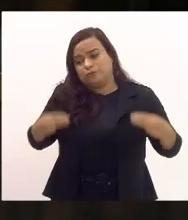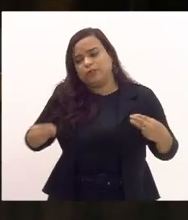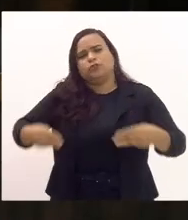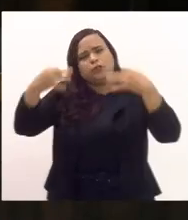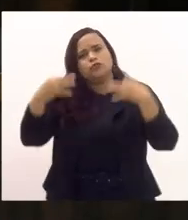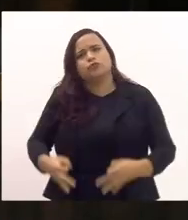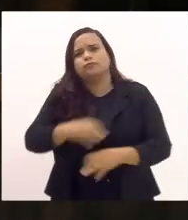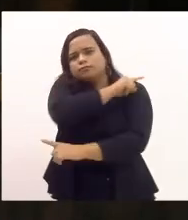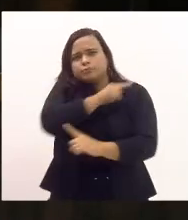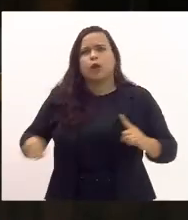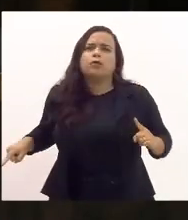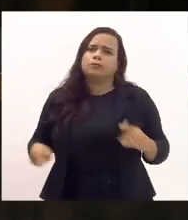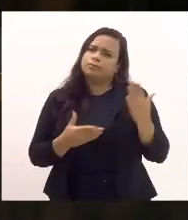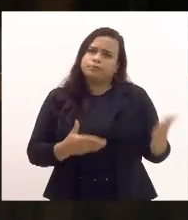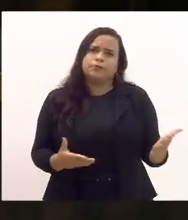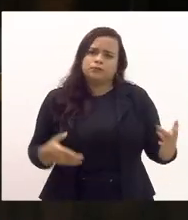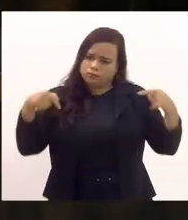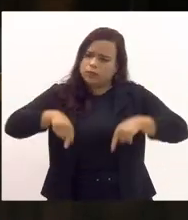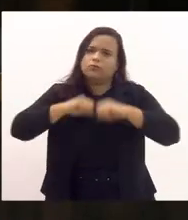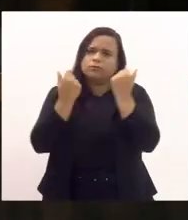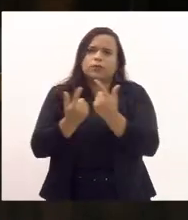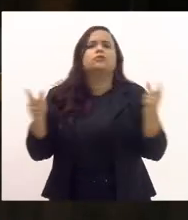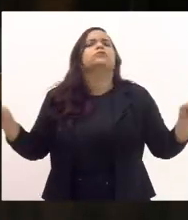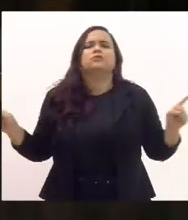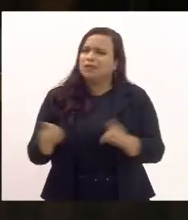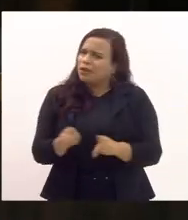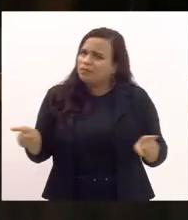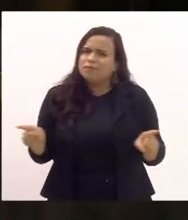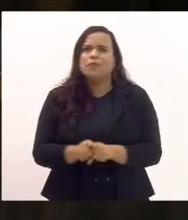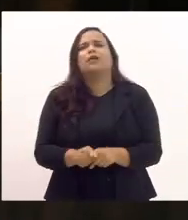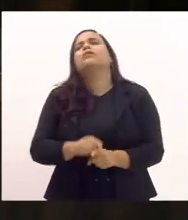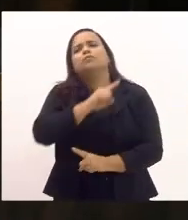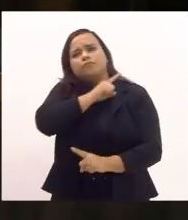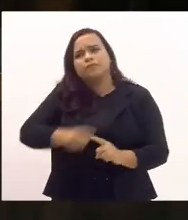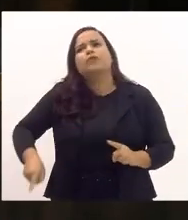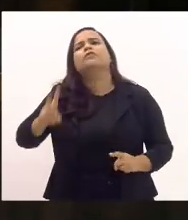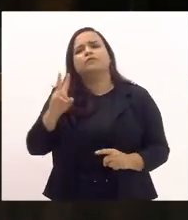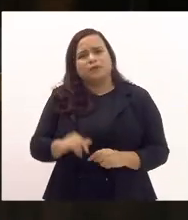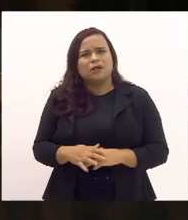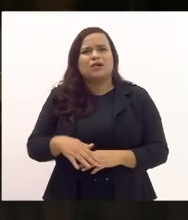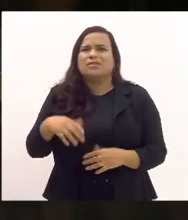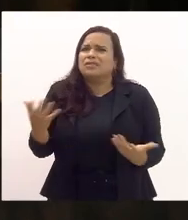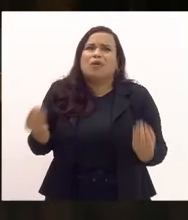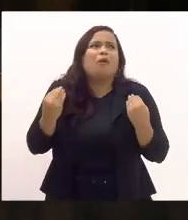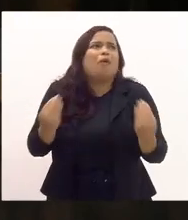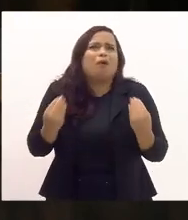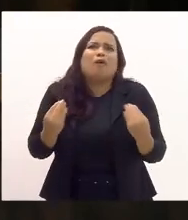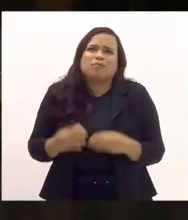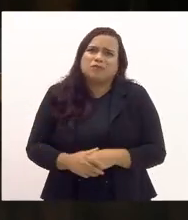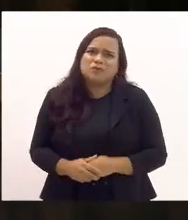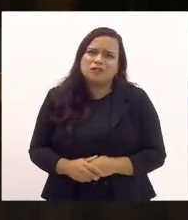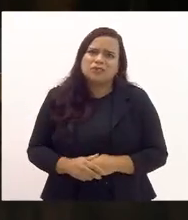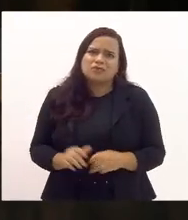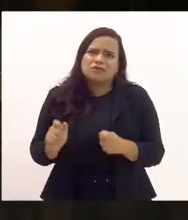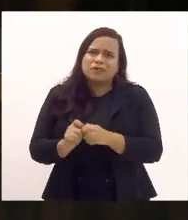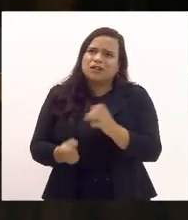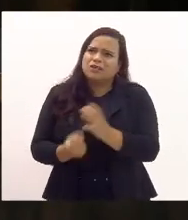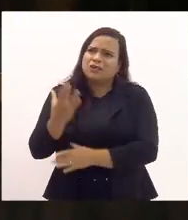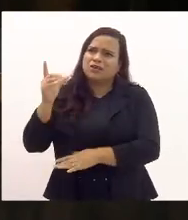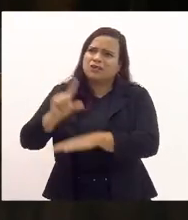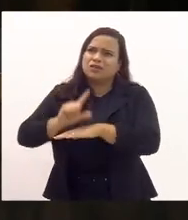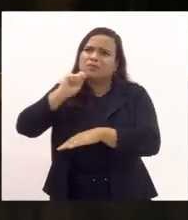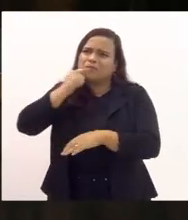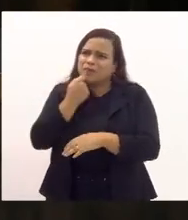ministério proibiu esse aqui essa casa também em breve estará proibido que é um absurdo que faço a padaria